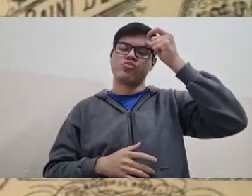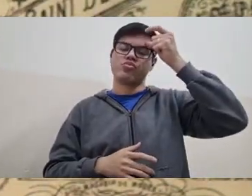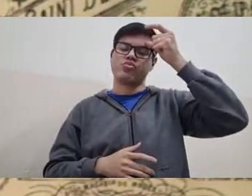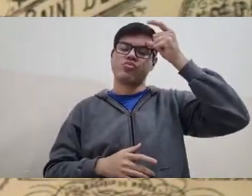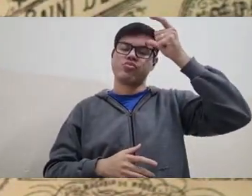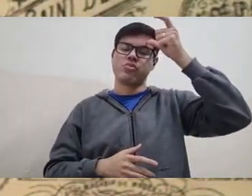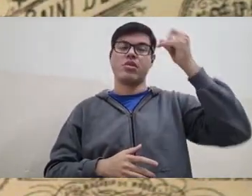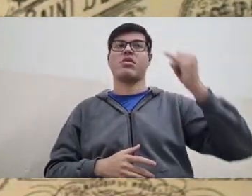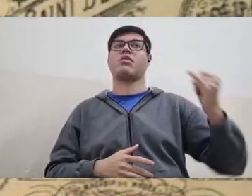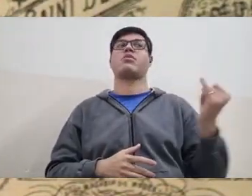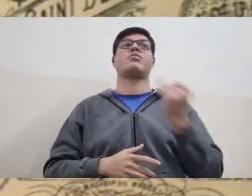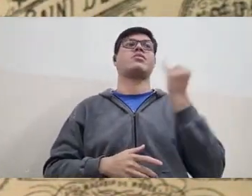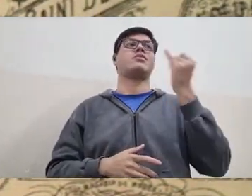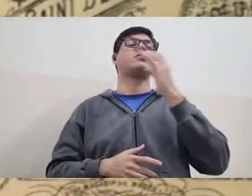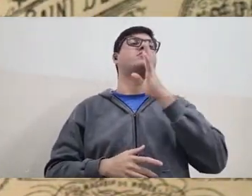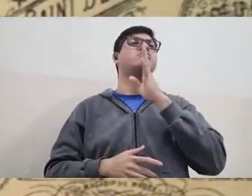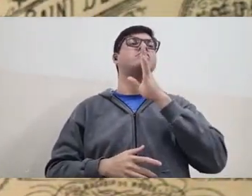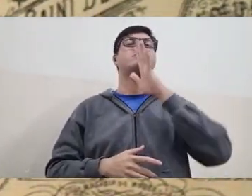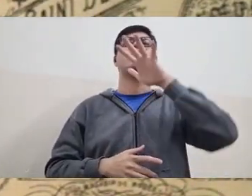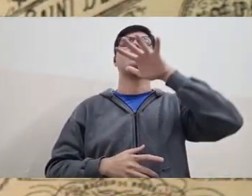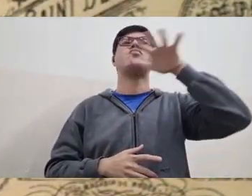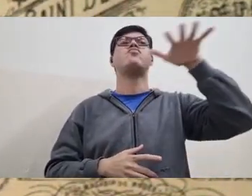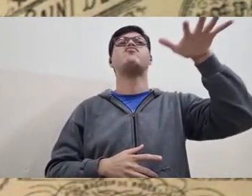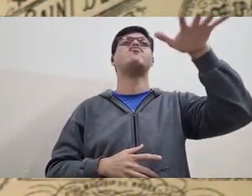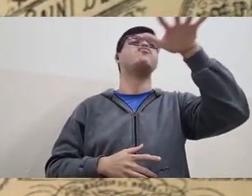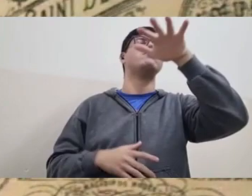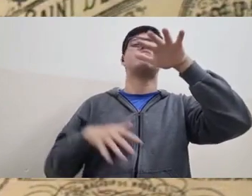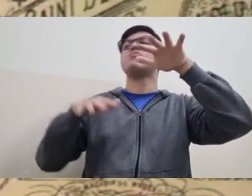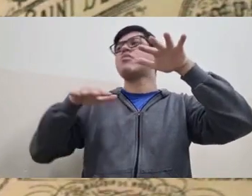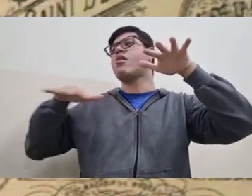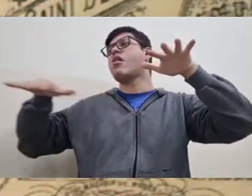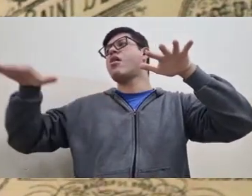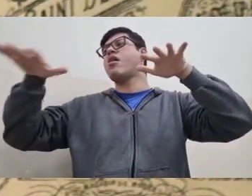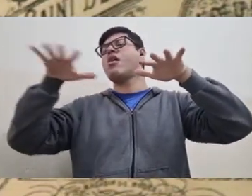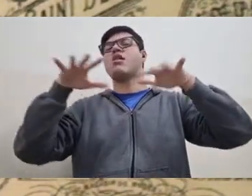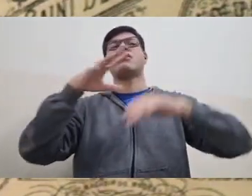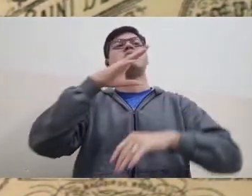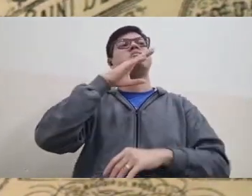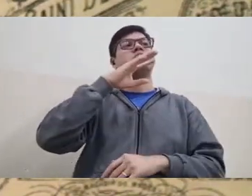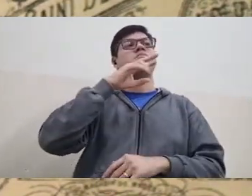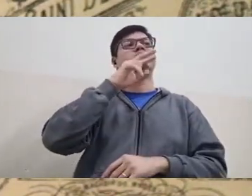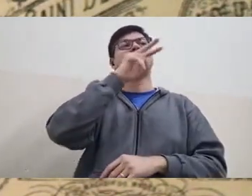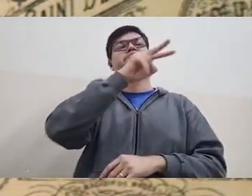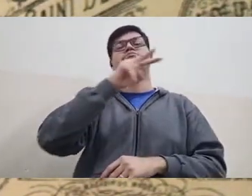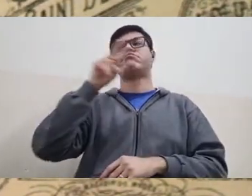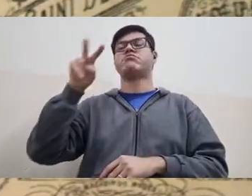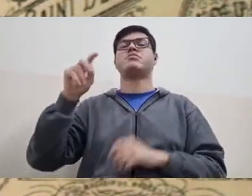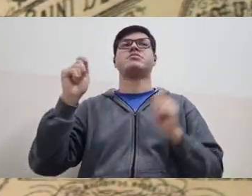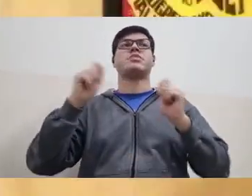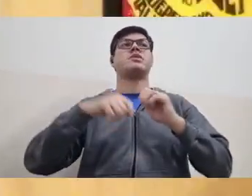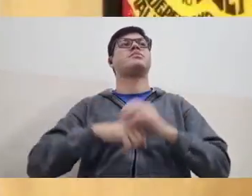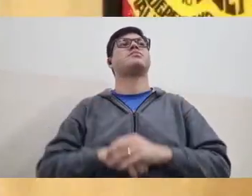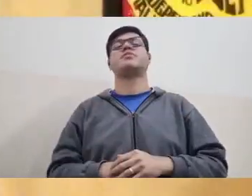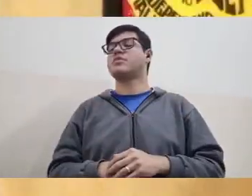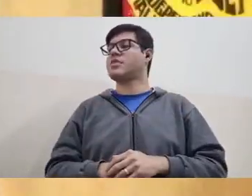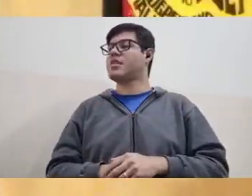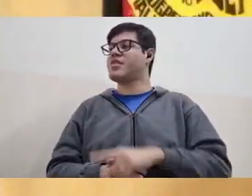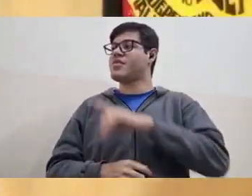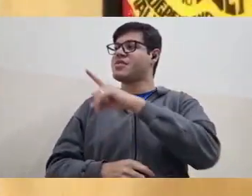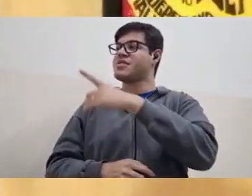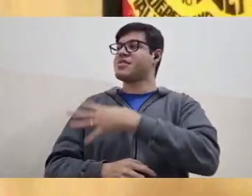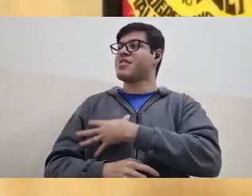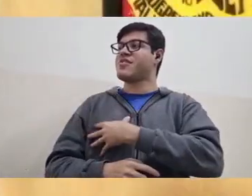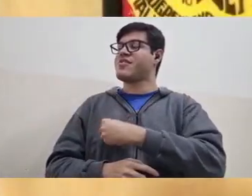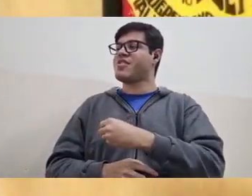a conhecer diversos percalços aí do nosso dia a dia. Muito bem. Você é filho da